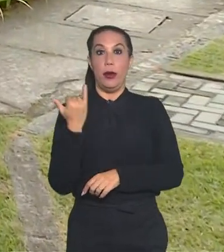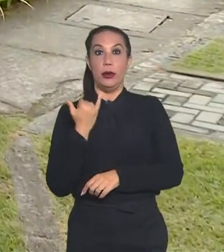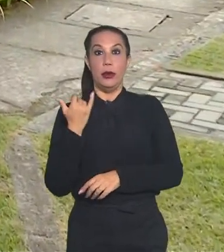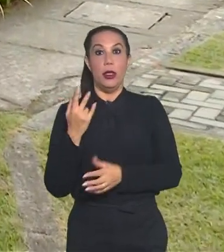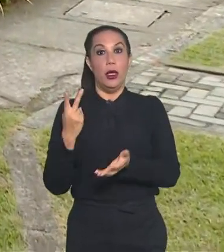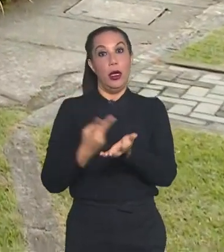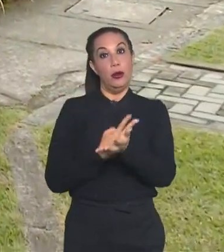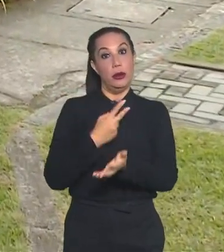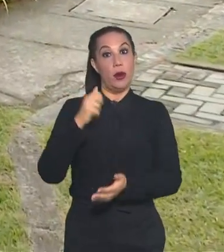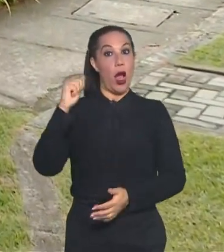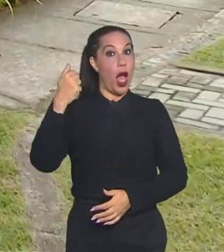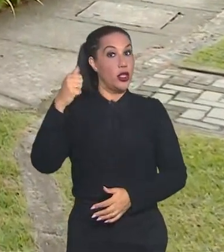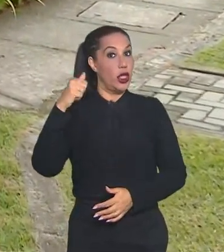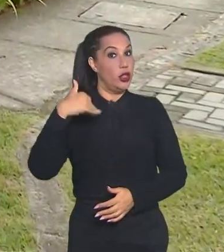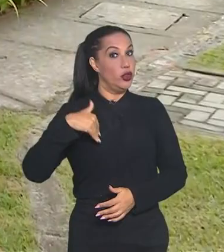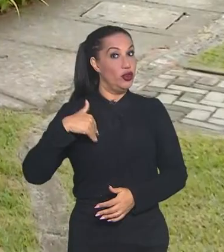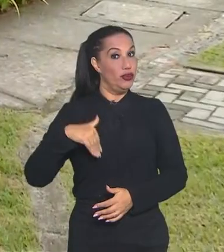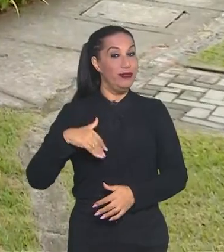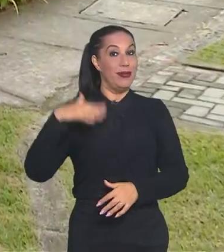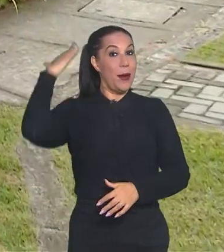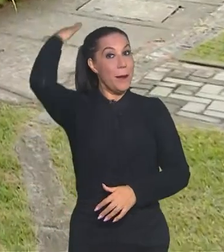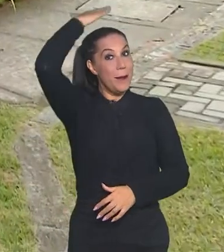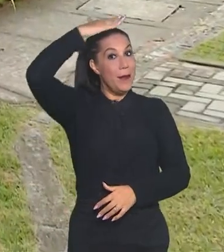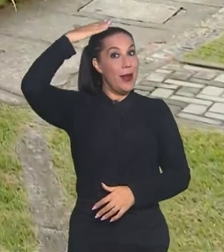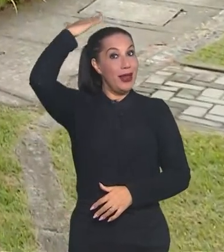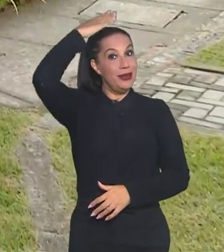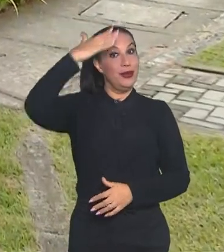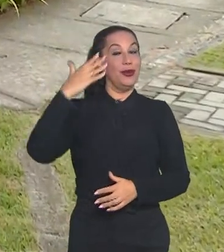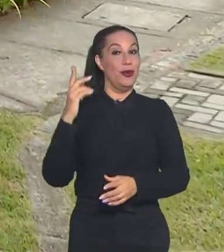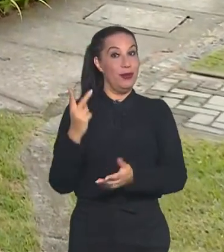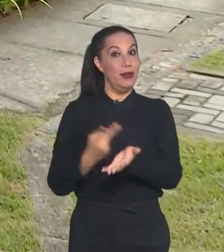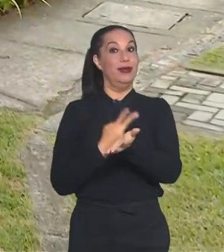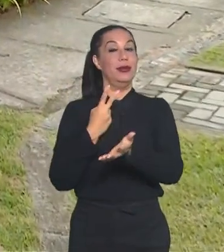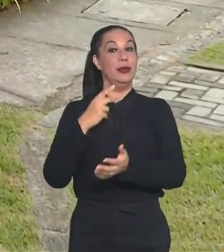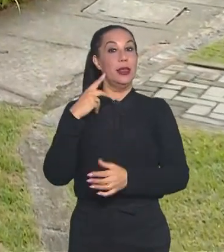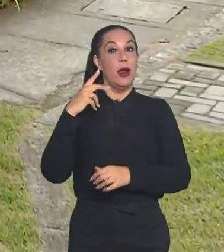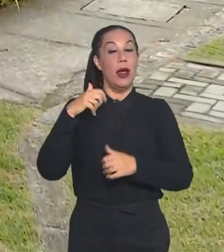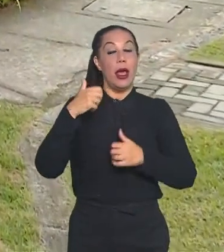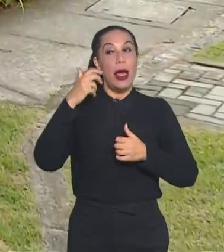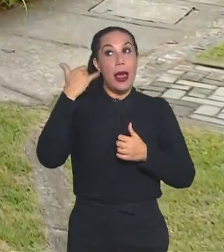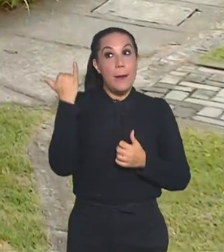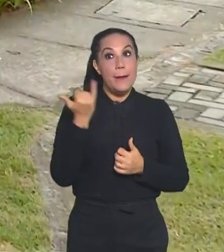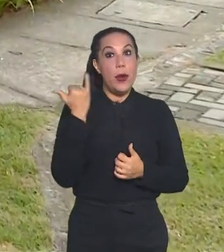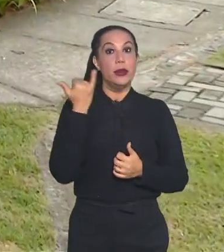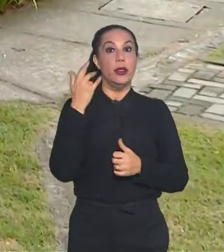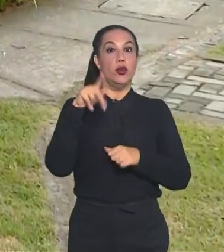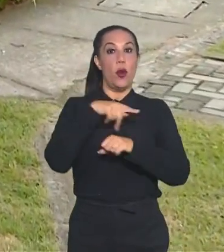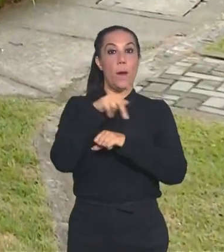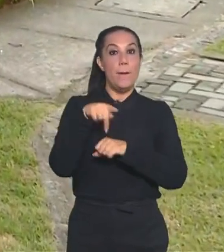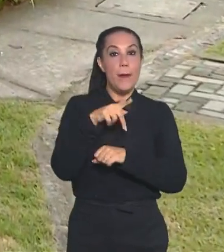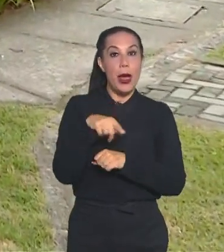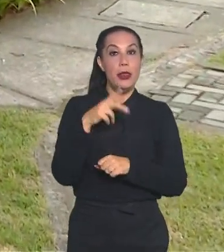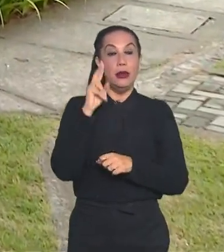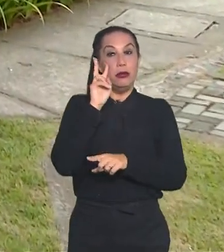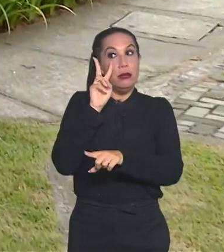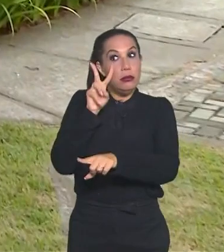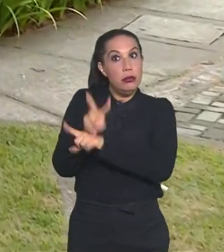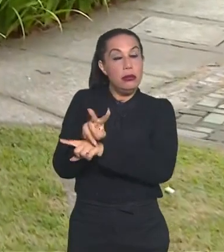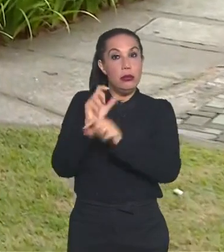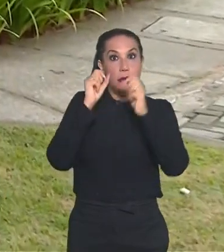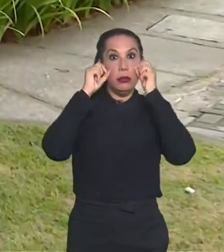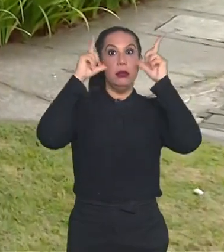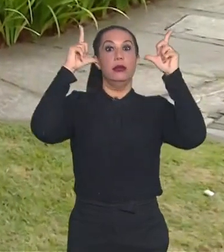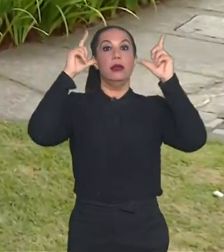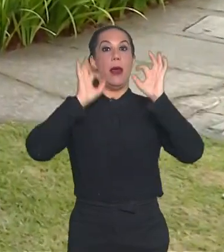na Argentina, no México, então é muito importante que os países fronteiriços, façam essa vigilância,